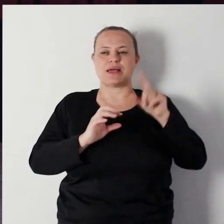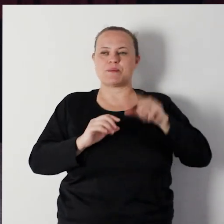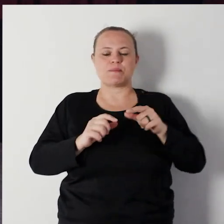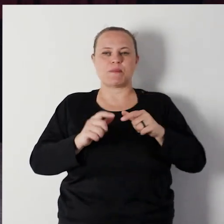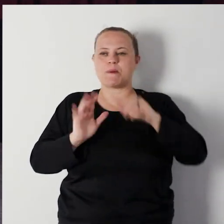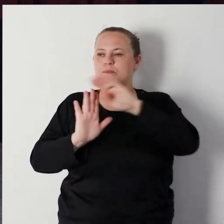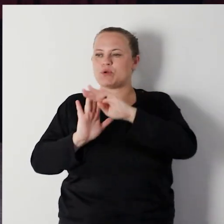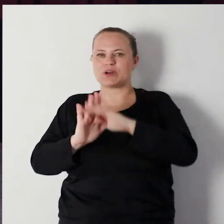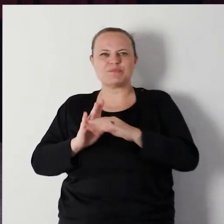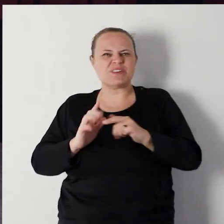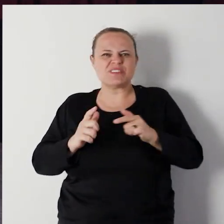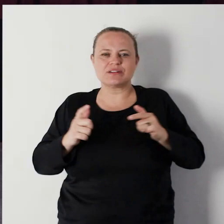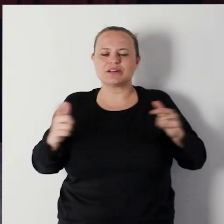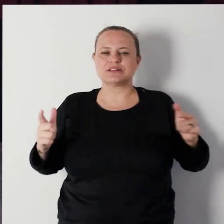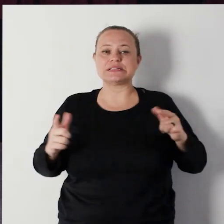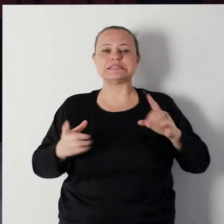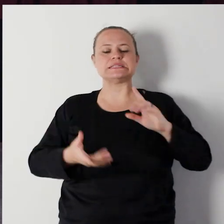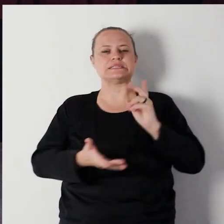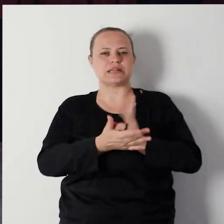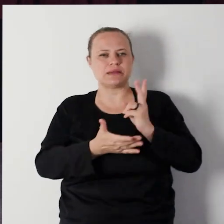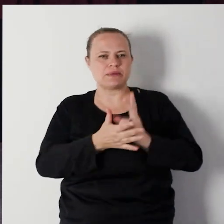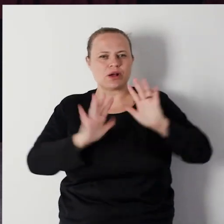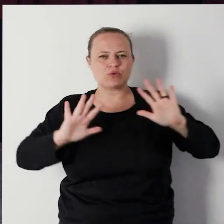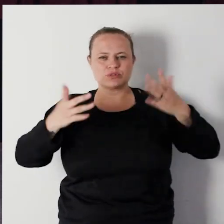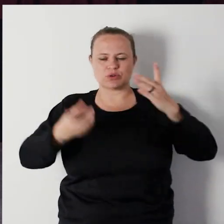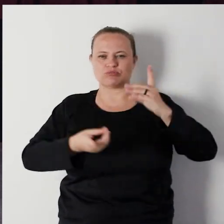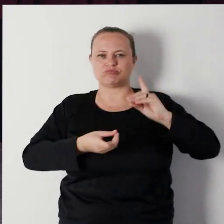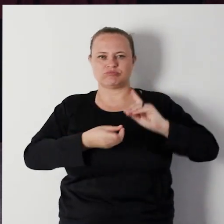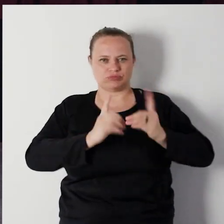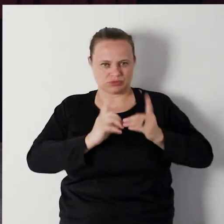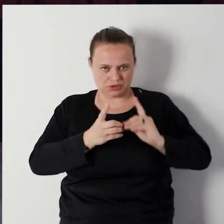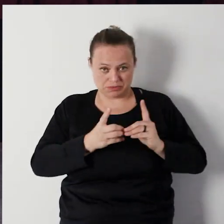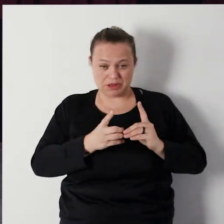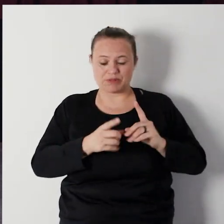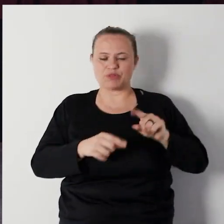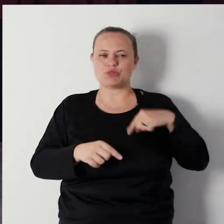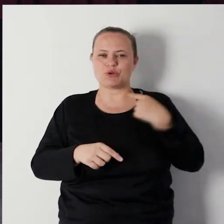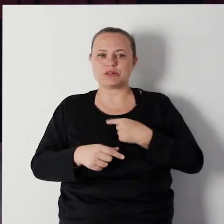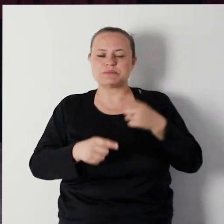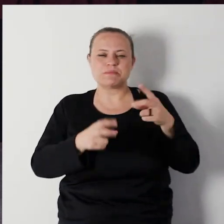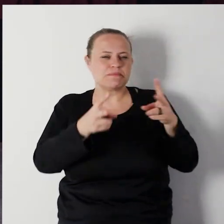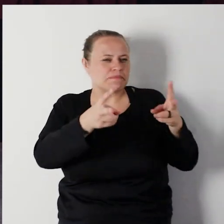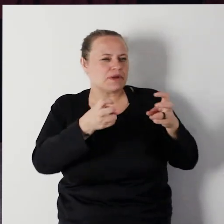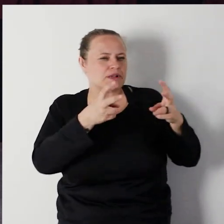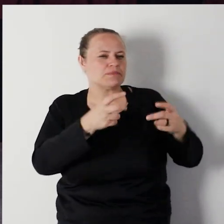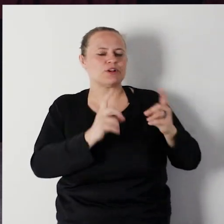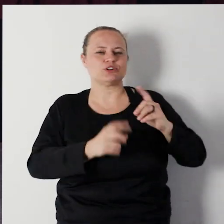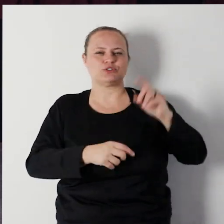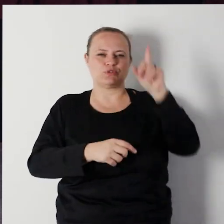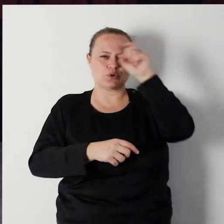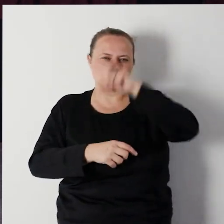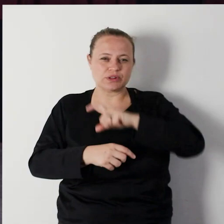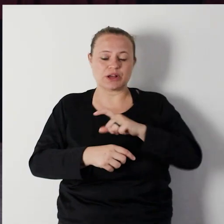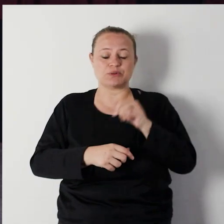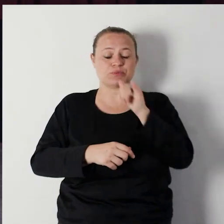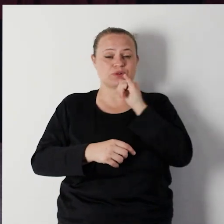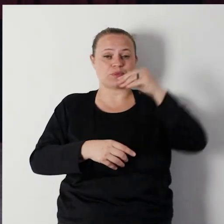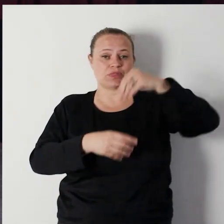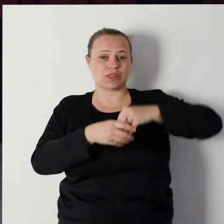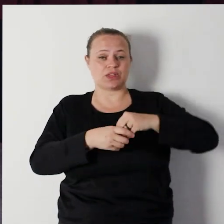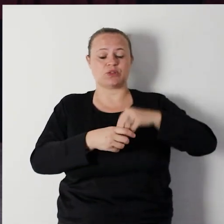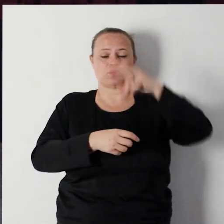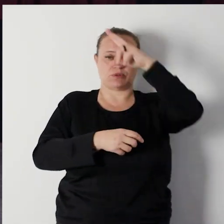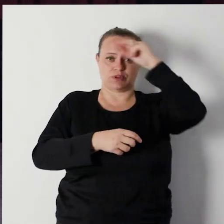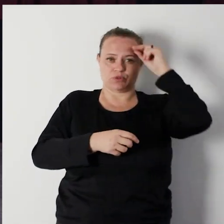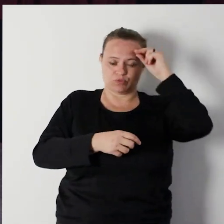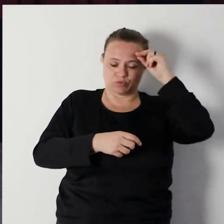relacionado ao volume e o tamanho que foi esse programa. Porque essa dinâmica sempre aconteceu e aí a gente via as dificuldades